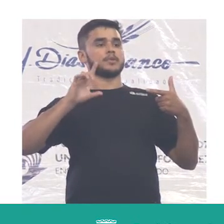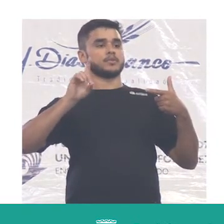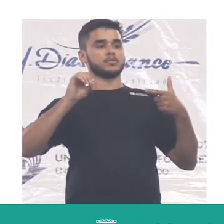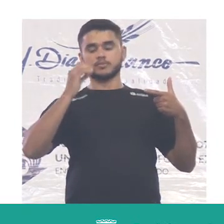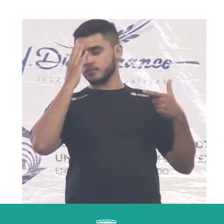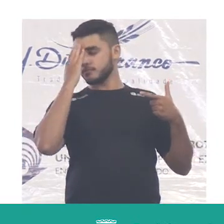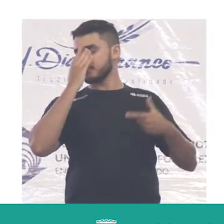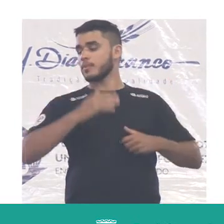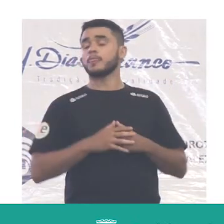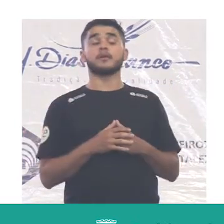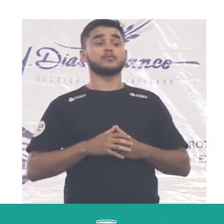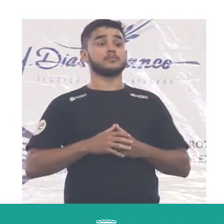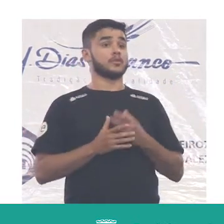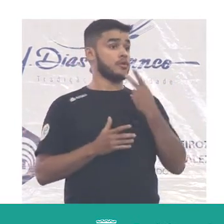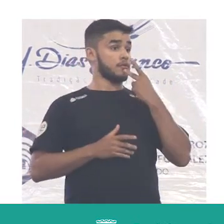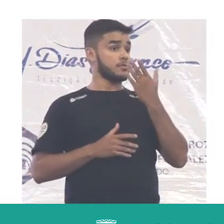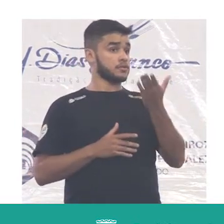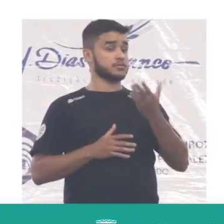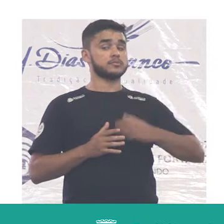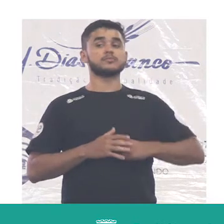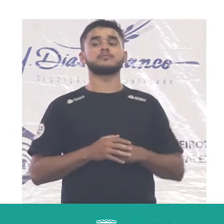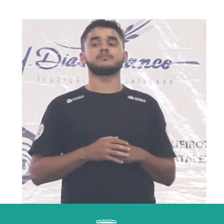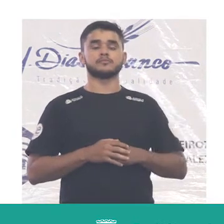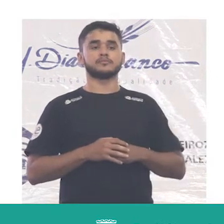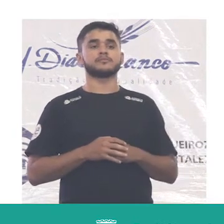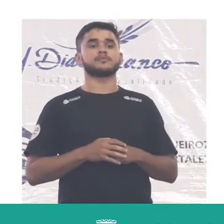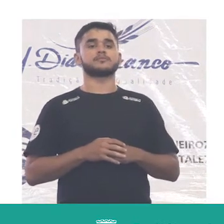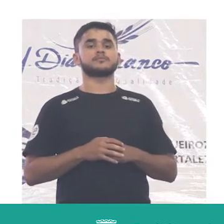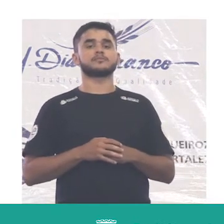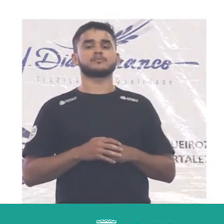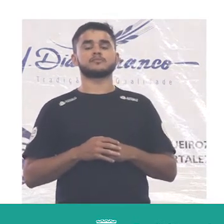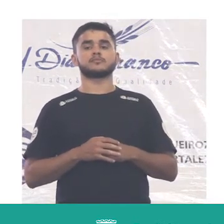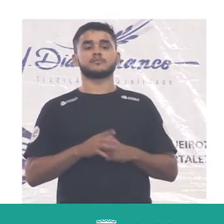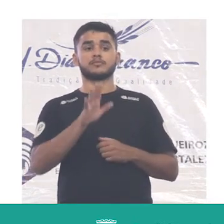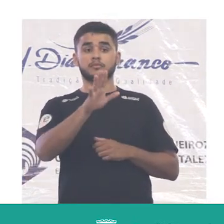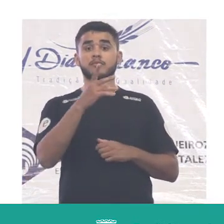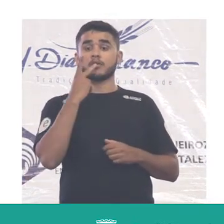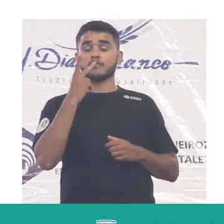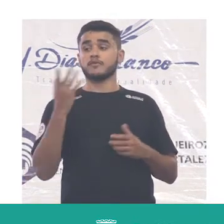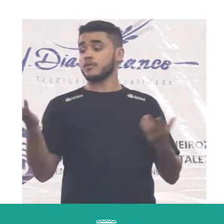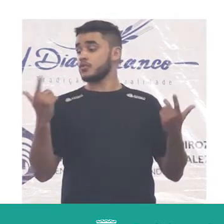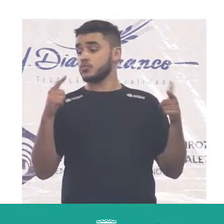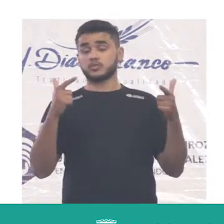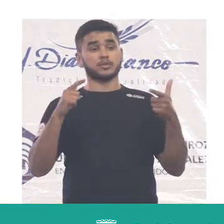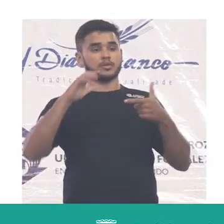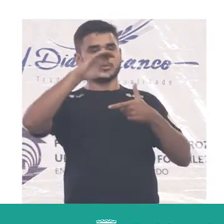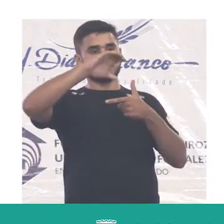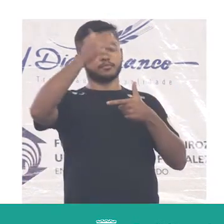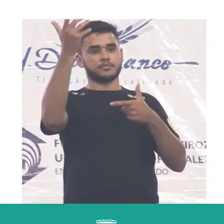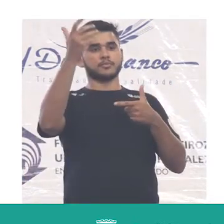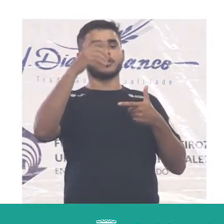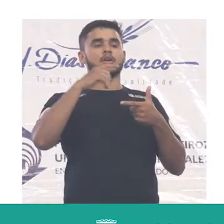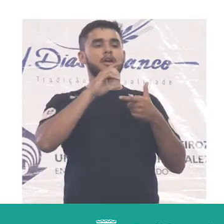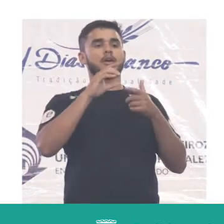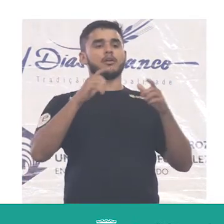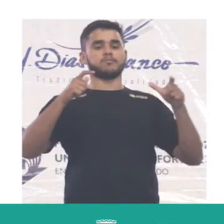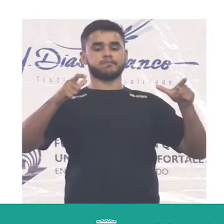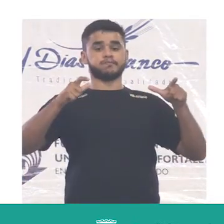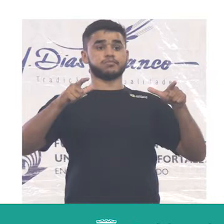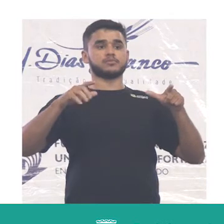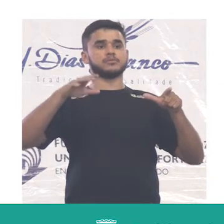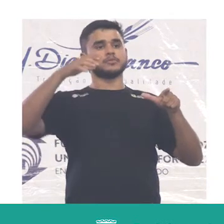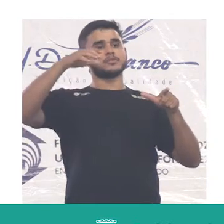Uma caixa, só que agora uma caixa sem tampa. O que muda quando eu digo que é sem